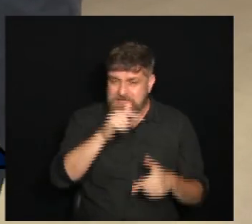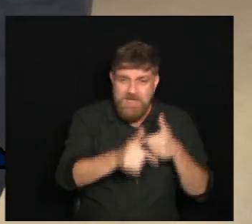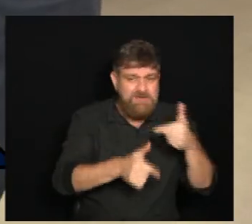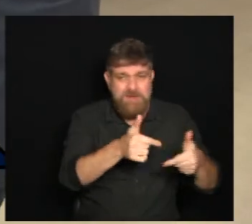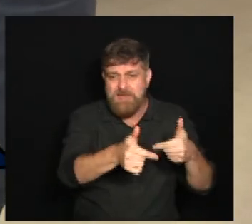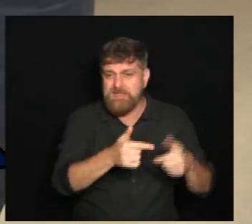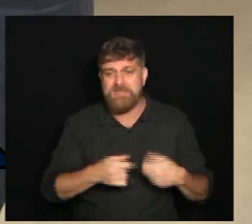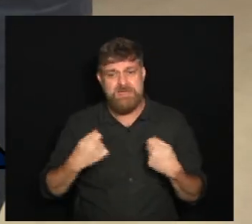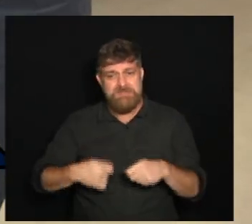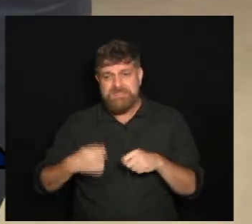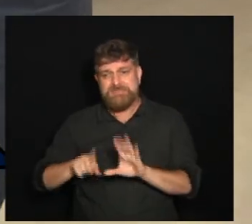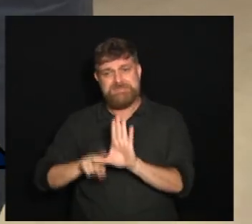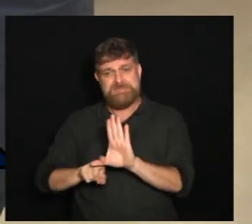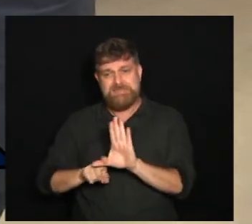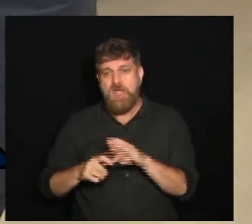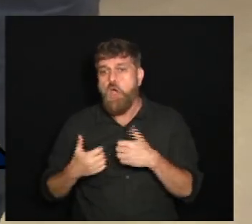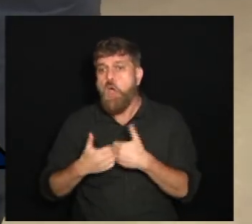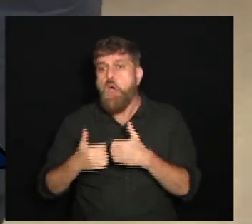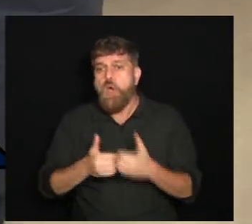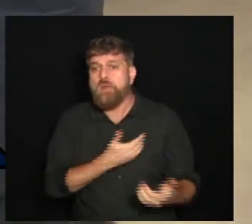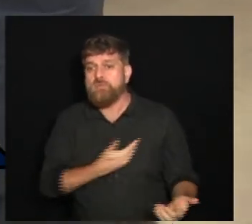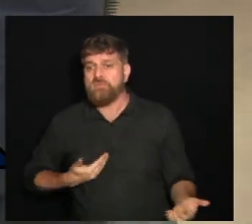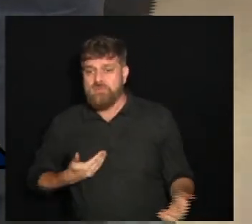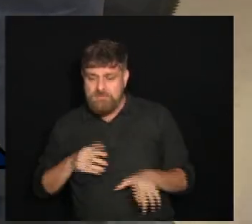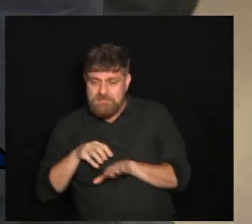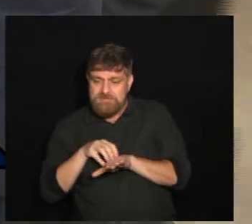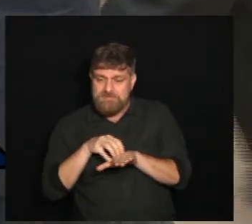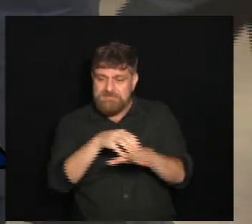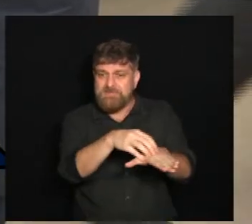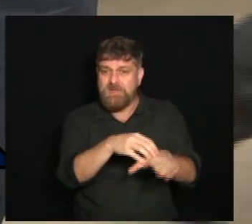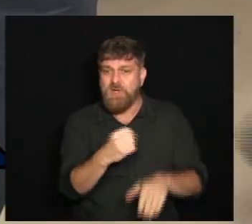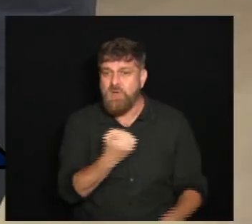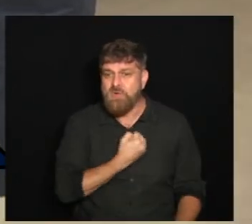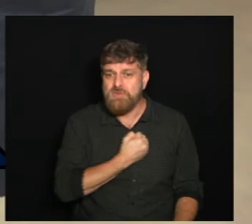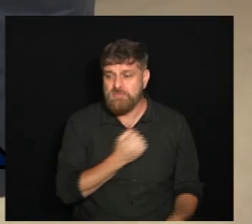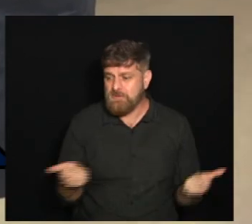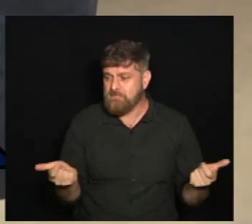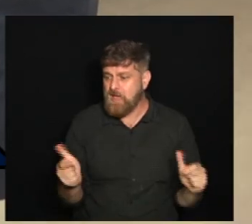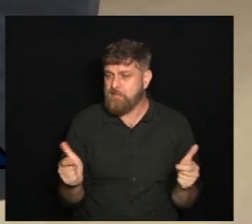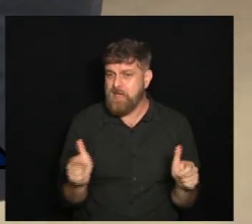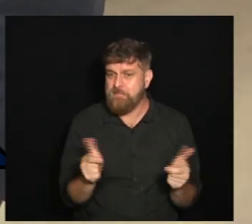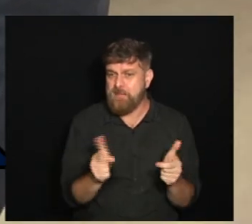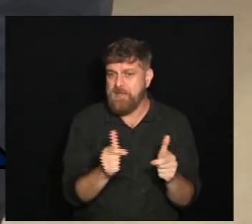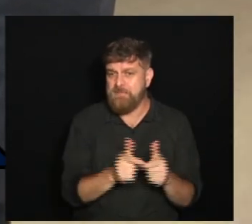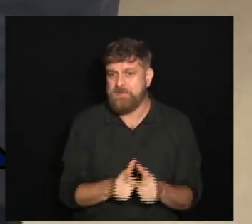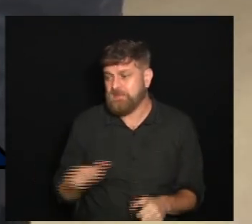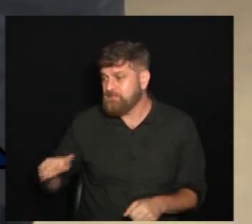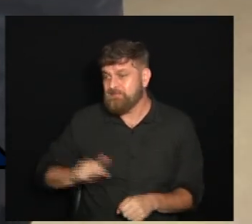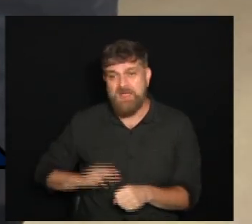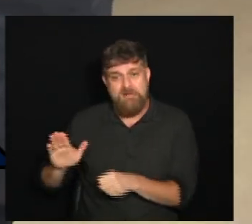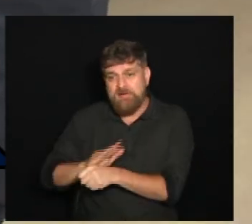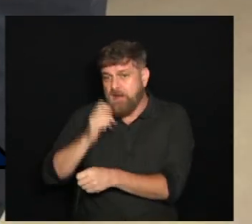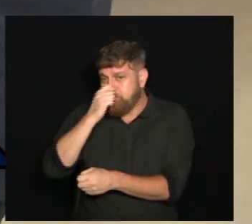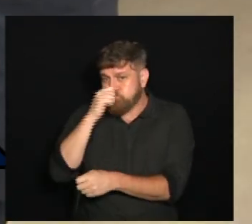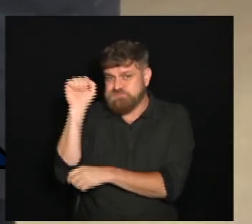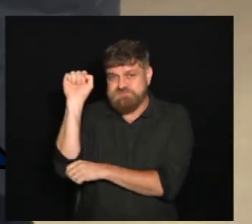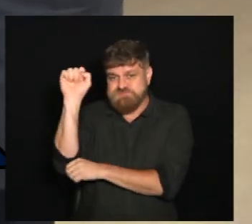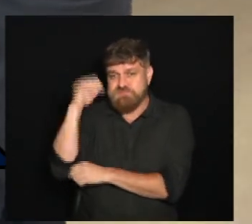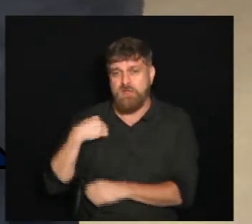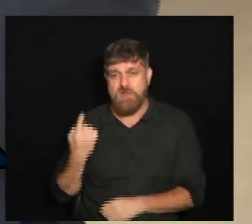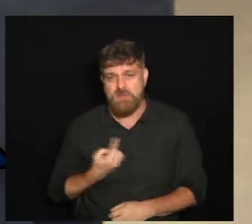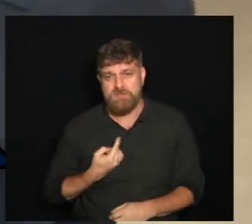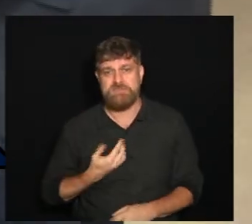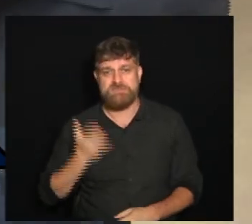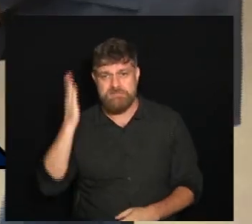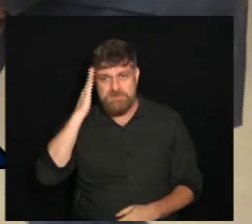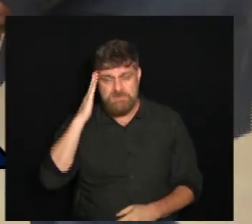que dependem do transporte público, e foi diminuído a quantidade de ônibus, presidente. Então, nós soubemos que o